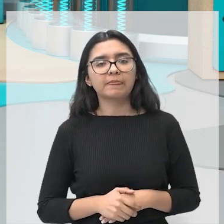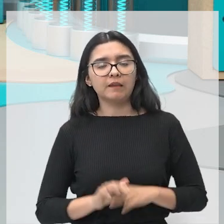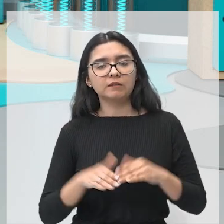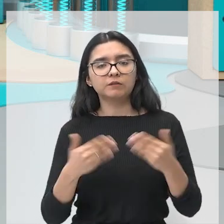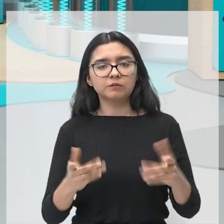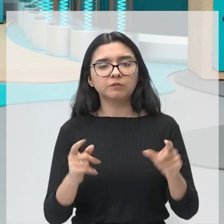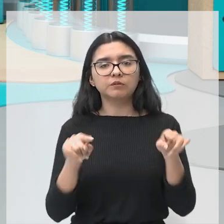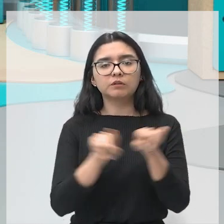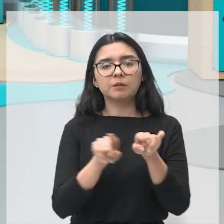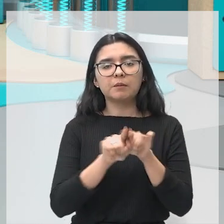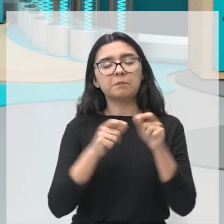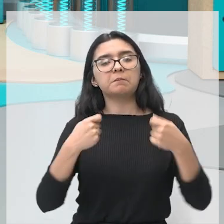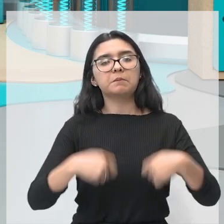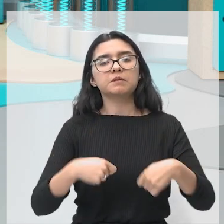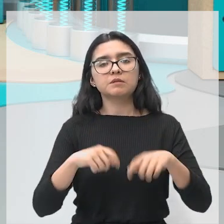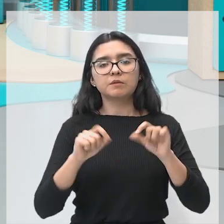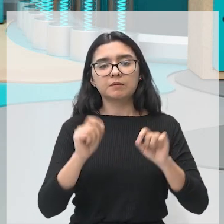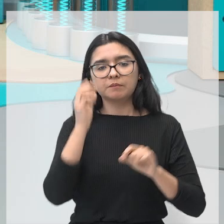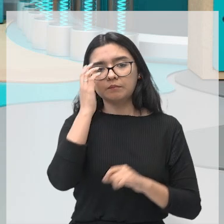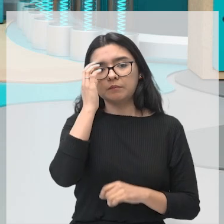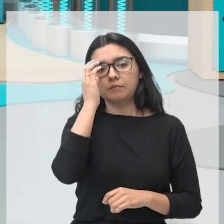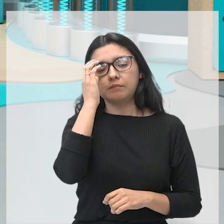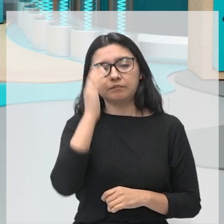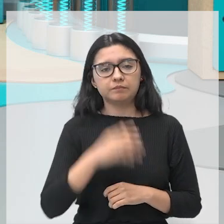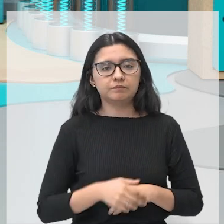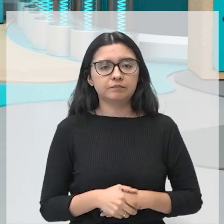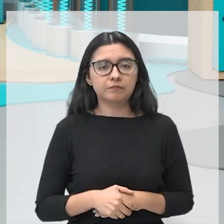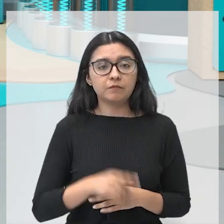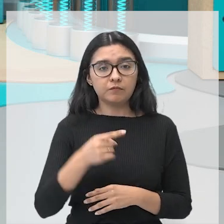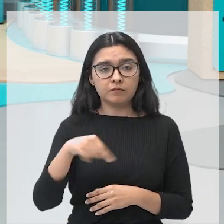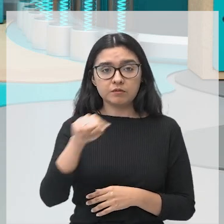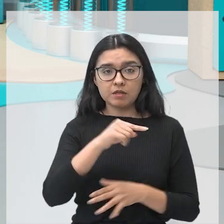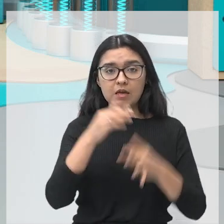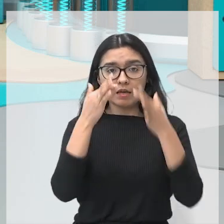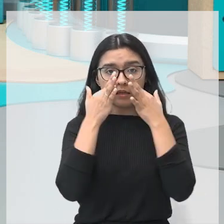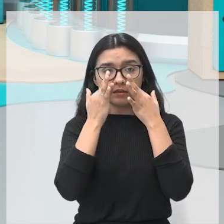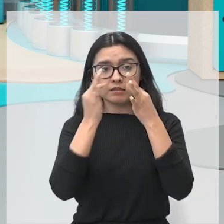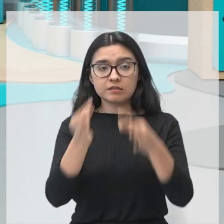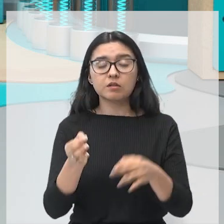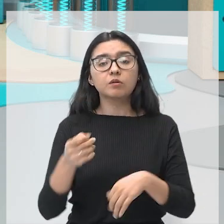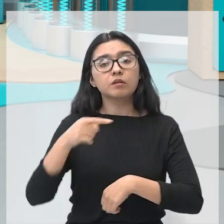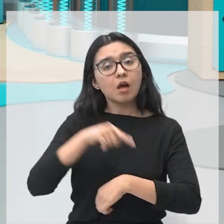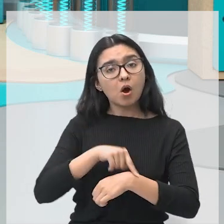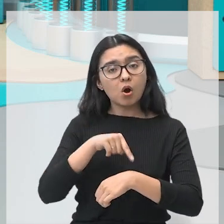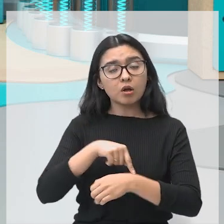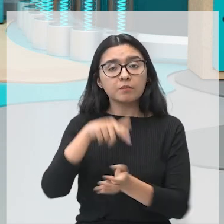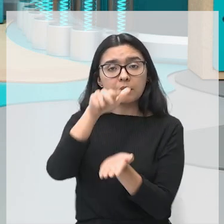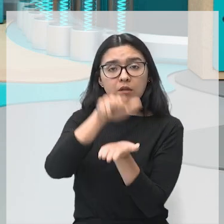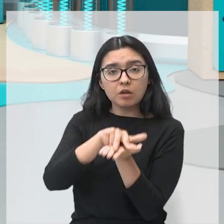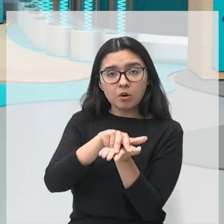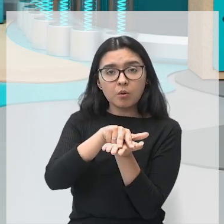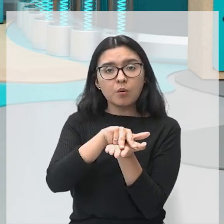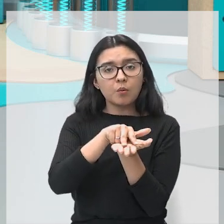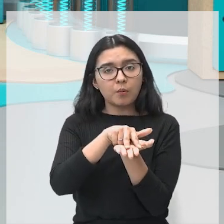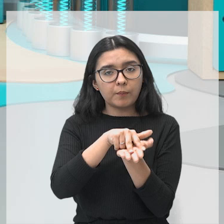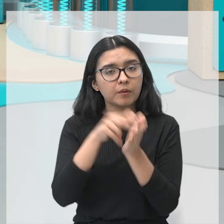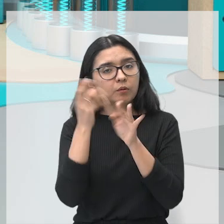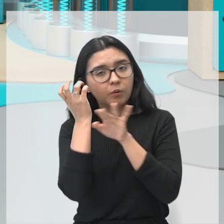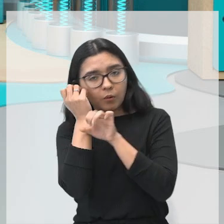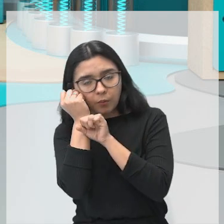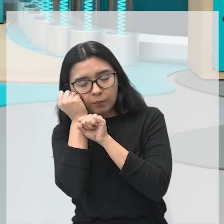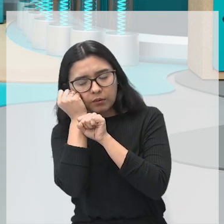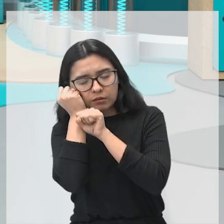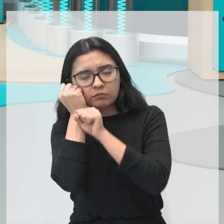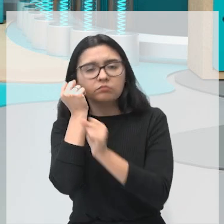gente precisa ter também, olha só, esse eu acho que vocês não sabiam, atenção na hora de deitar para dormir. Eu